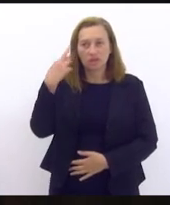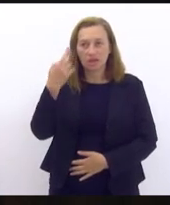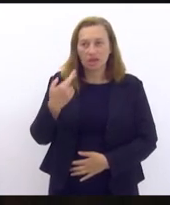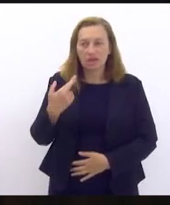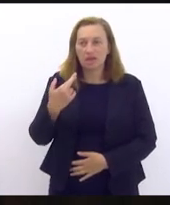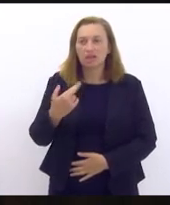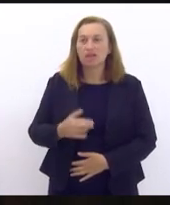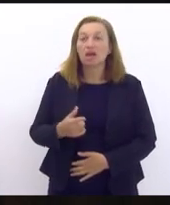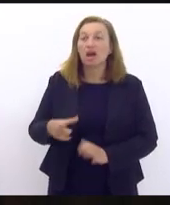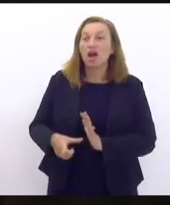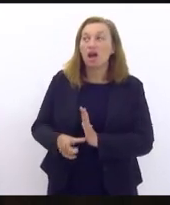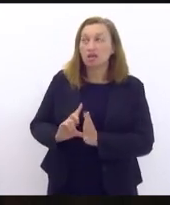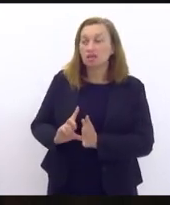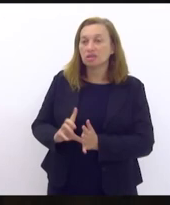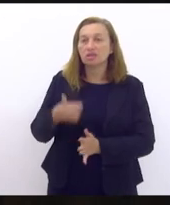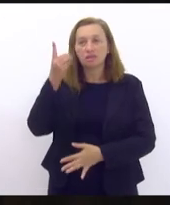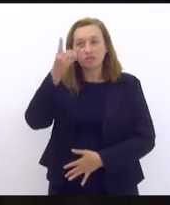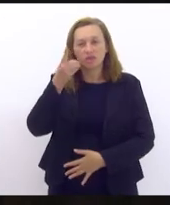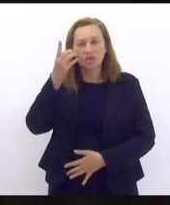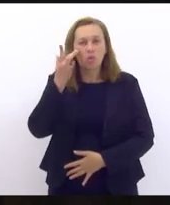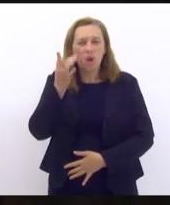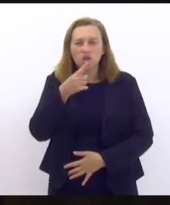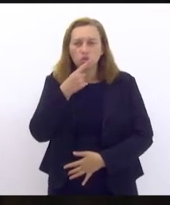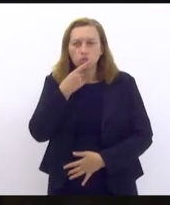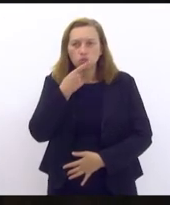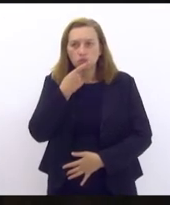Souza. Antes, porém, deputada, eu acho que o deputado